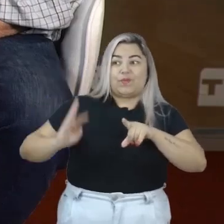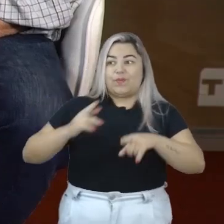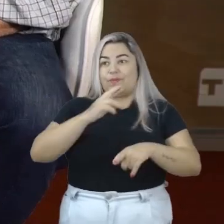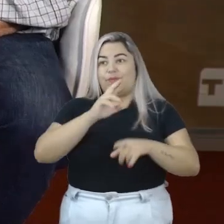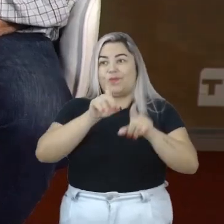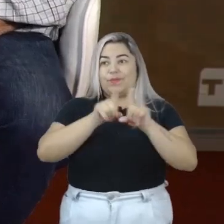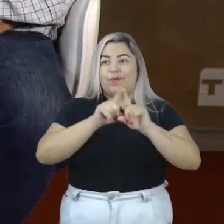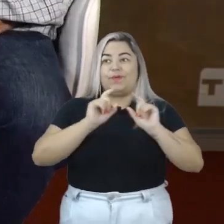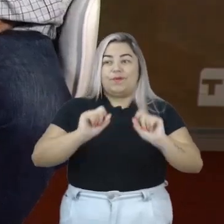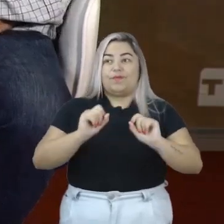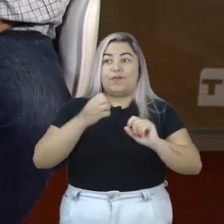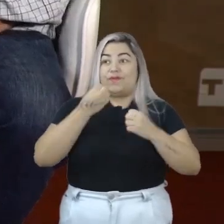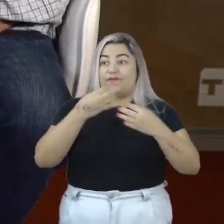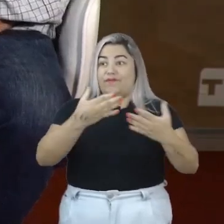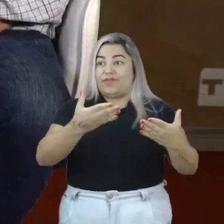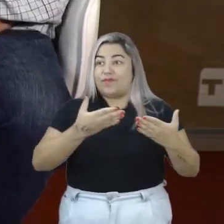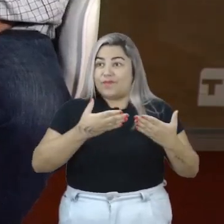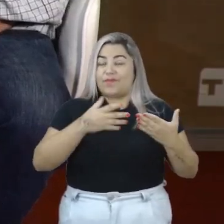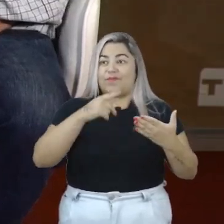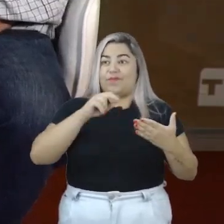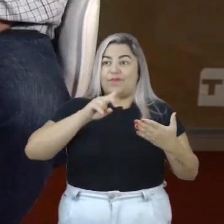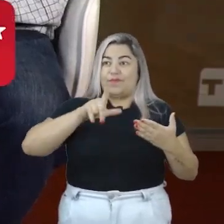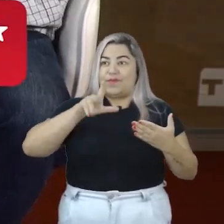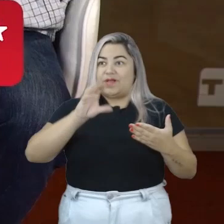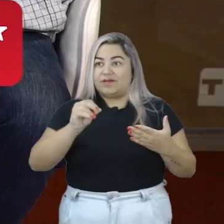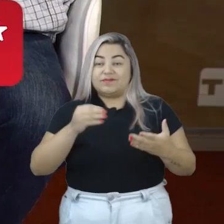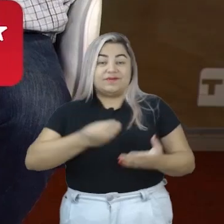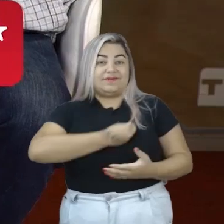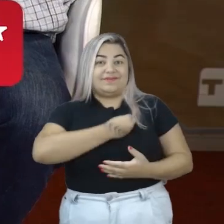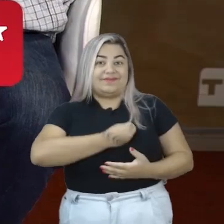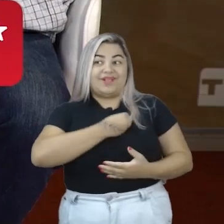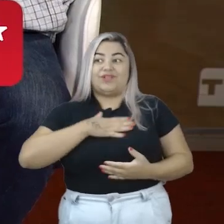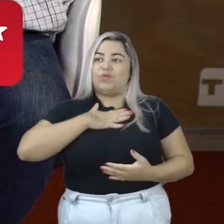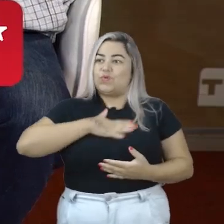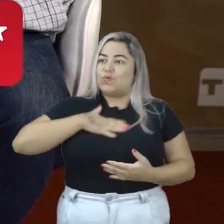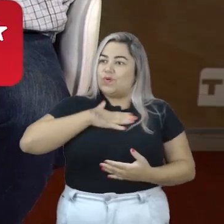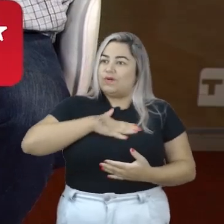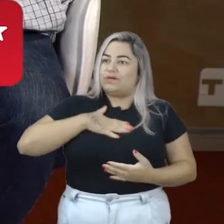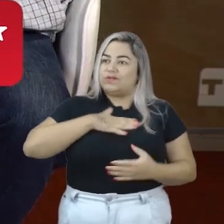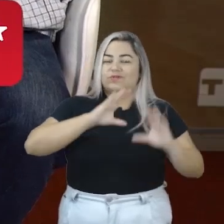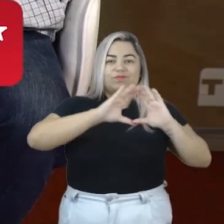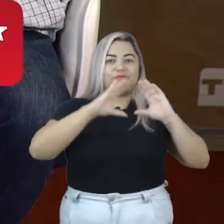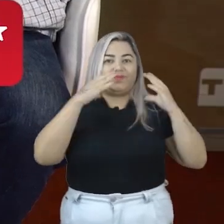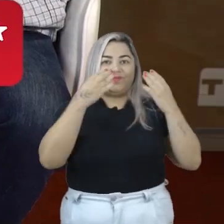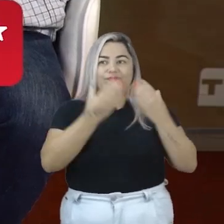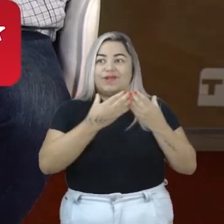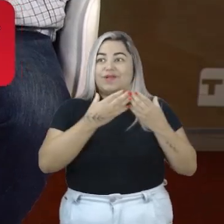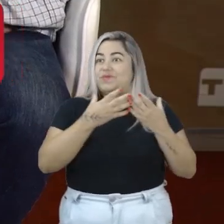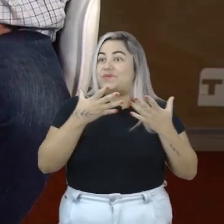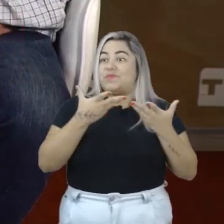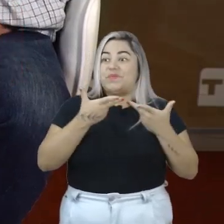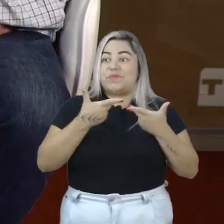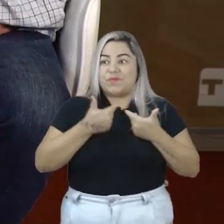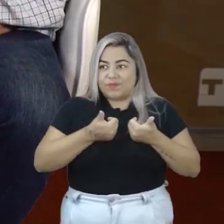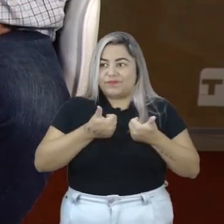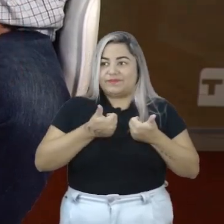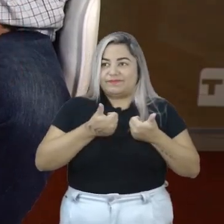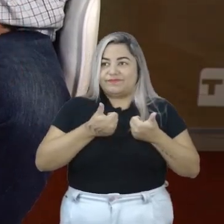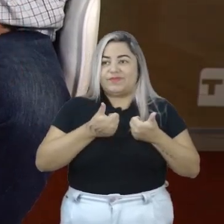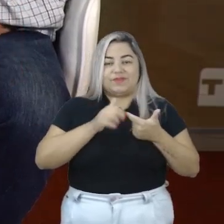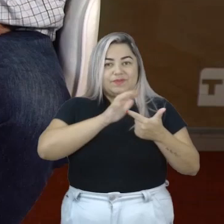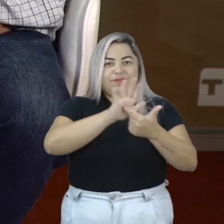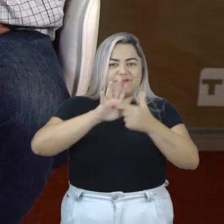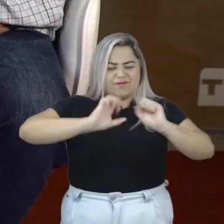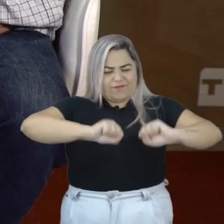bem-vindo. Boa tarde, prazer imenso poder estar aqui. Nossa conferência é um sucesso, mostrando